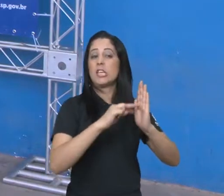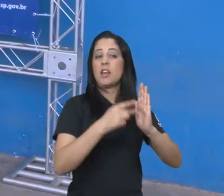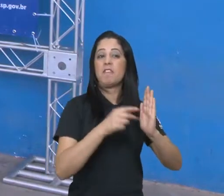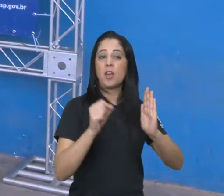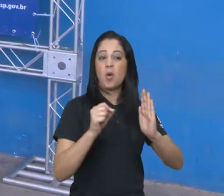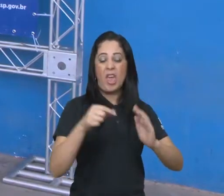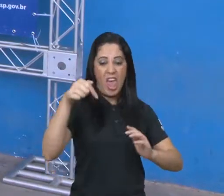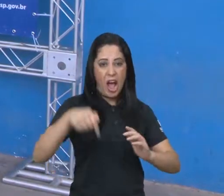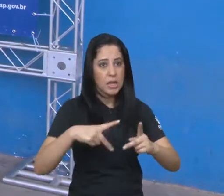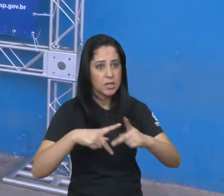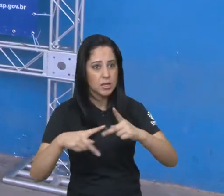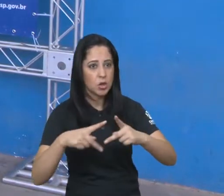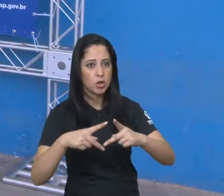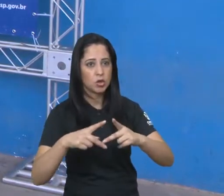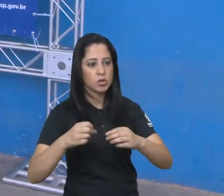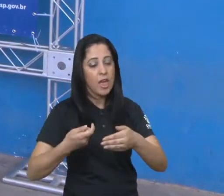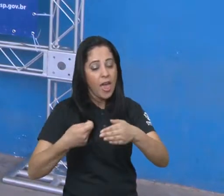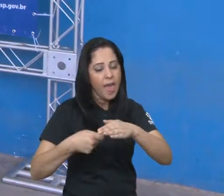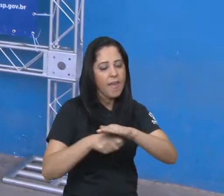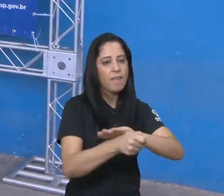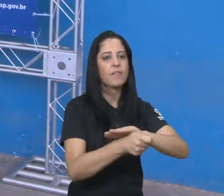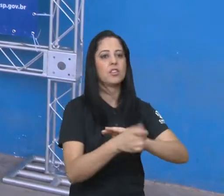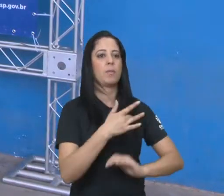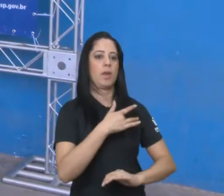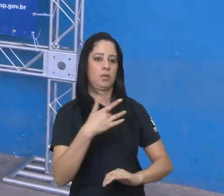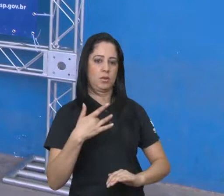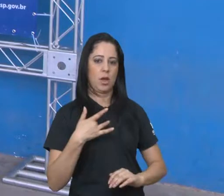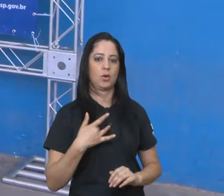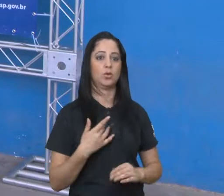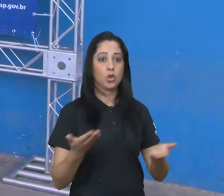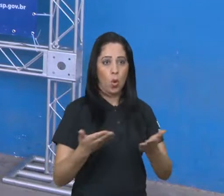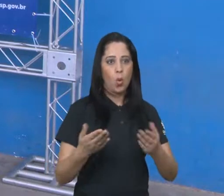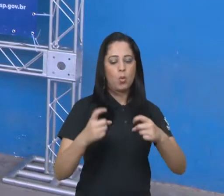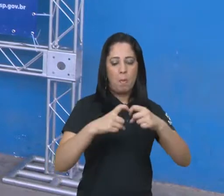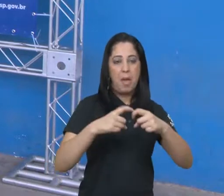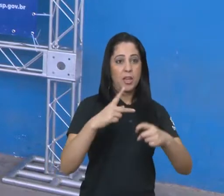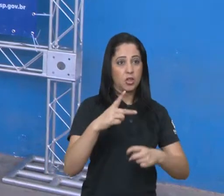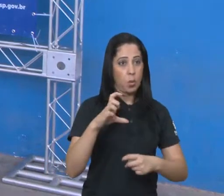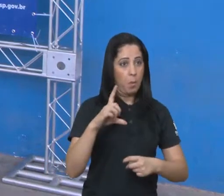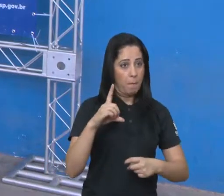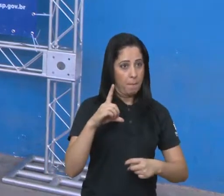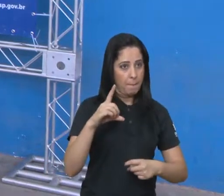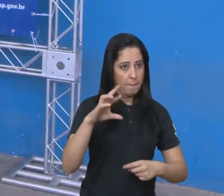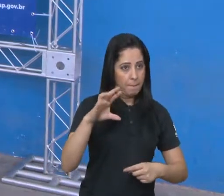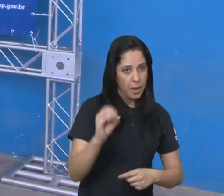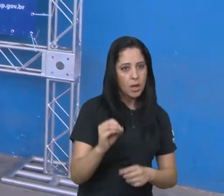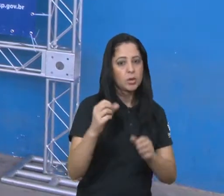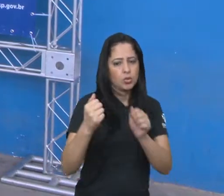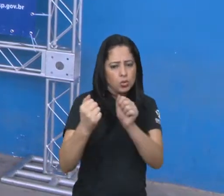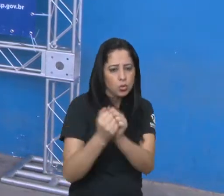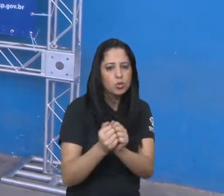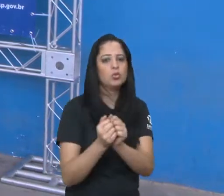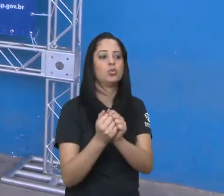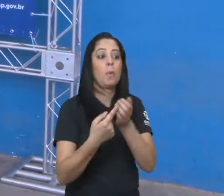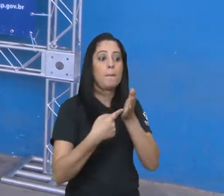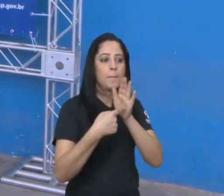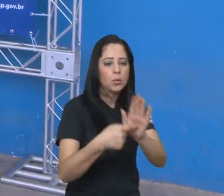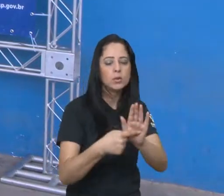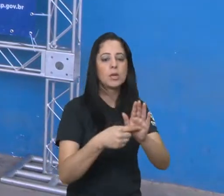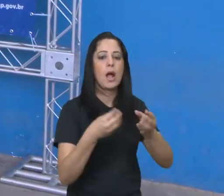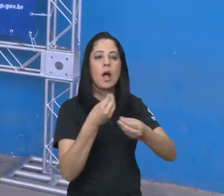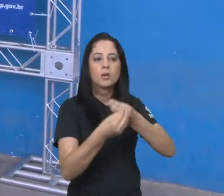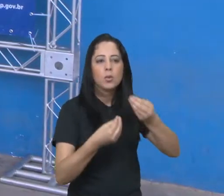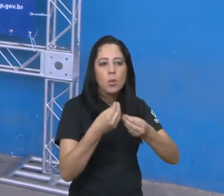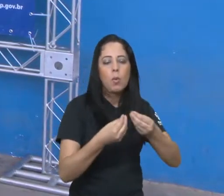Essa é a proposta e isso faz com que a cidade invista cada vez mais na saúde e na prevenção. Hoje aqui com o Dr. Pedro fazendo a apresentação